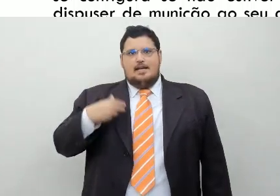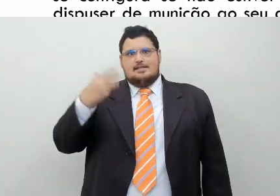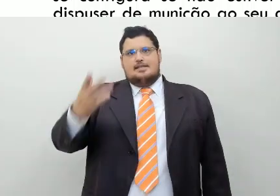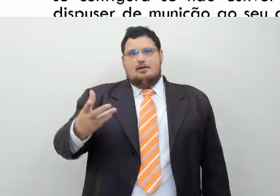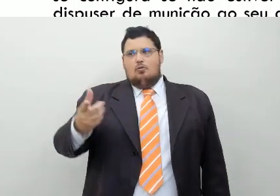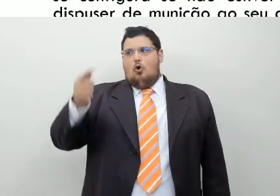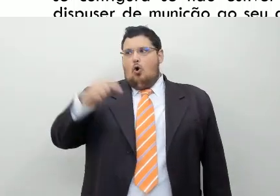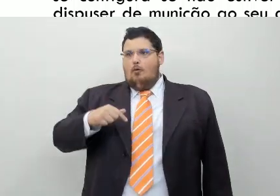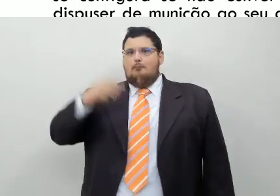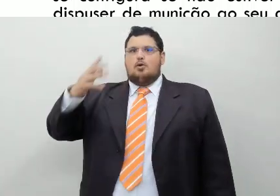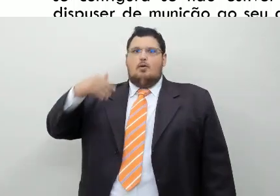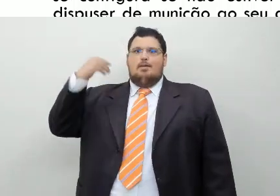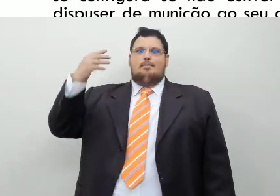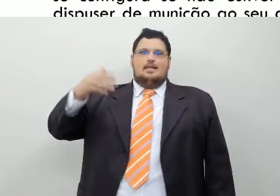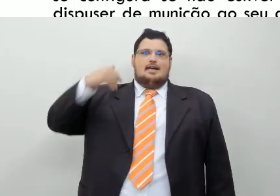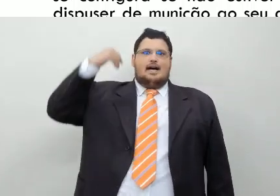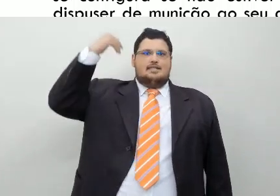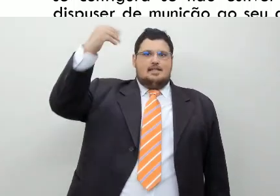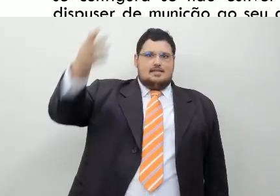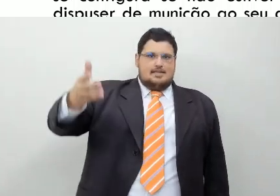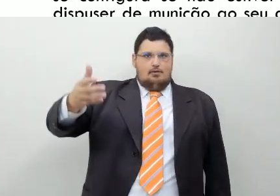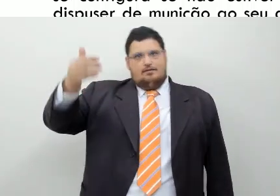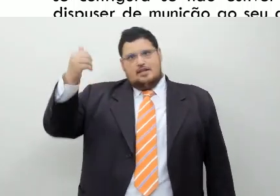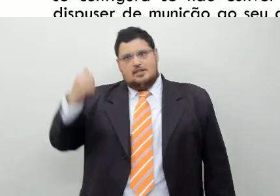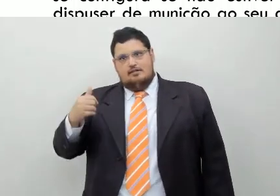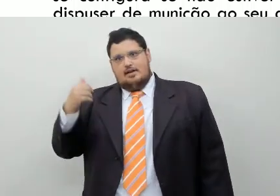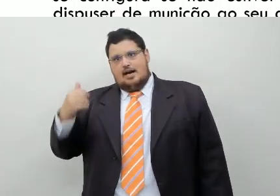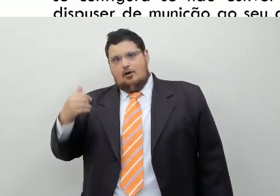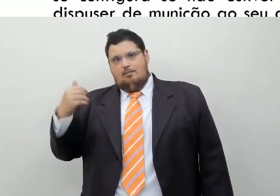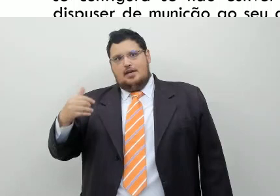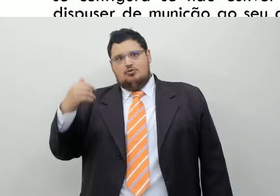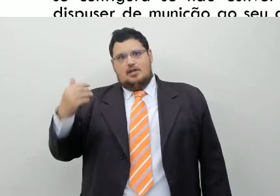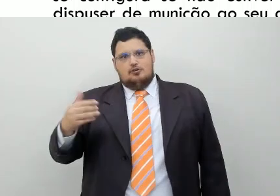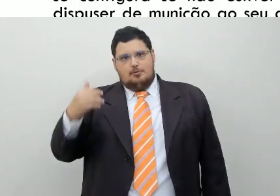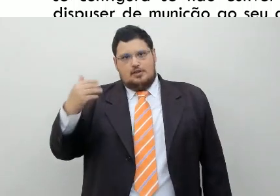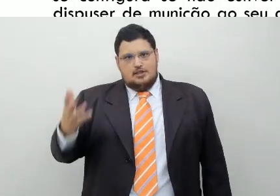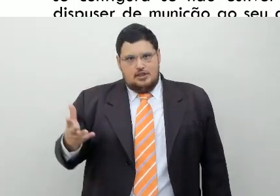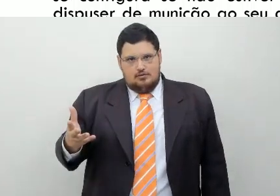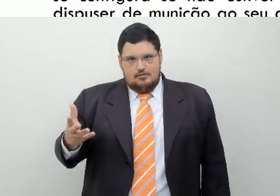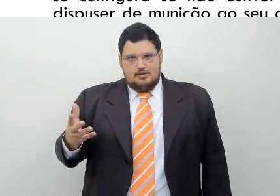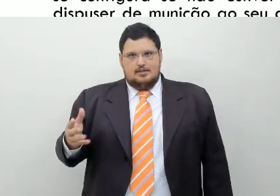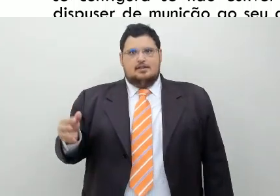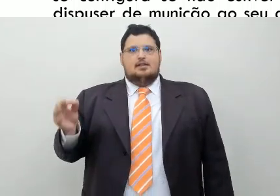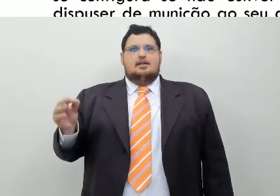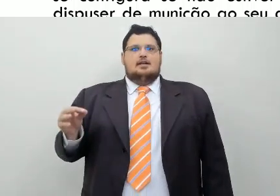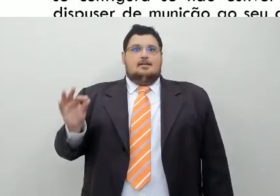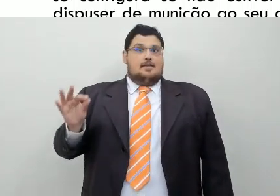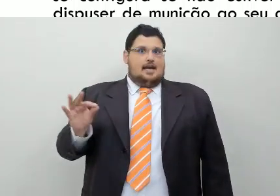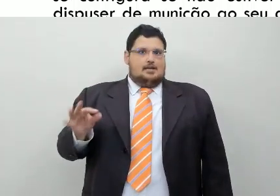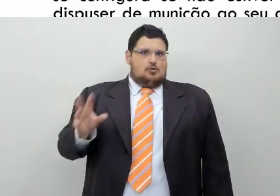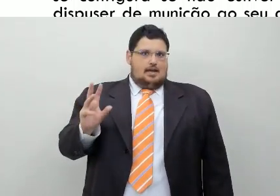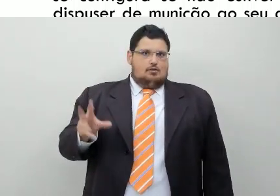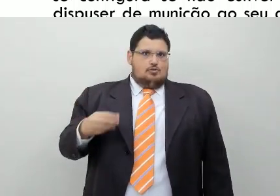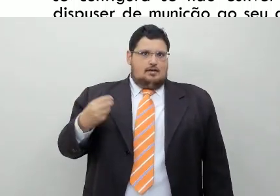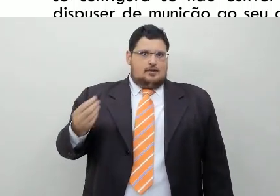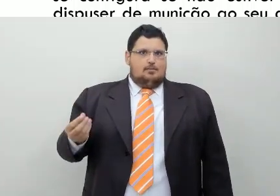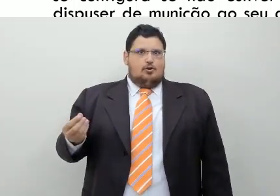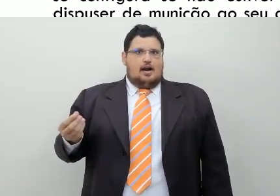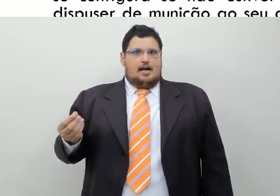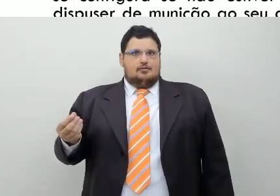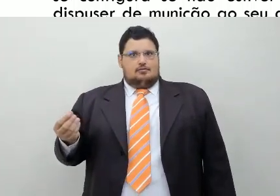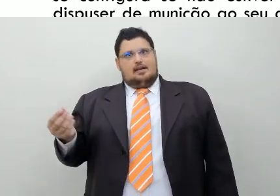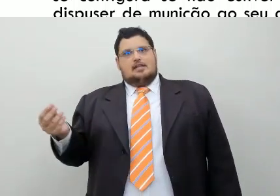provocar uma lesão ou probabilidade de lesão efetiva ao bem jurídico protegido. Que isso aí, inclusive,